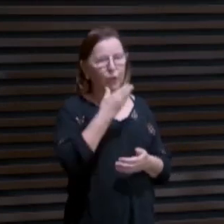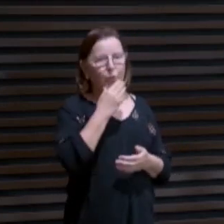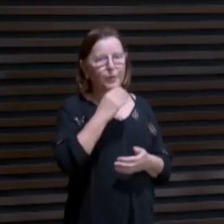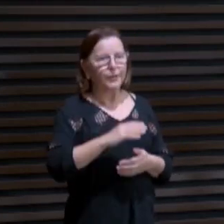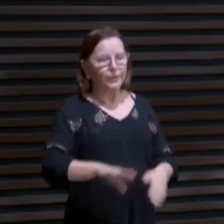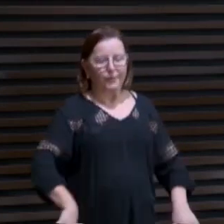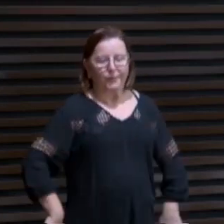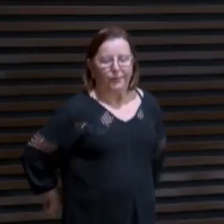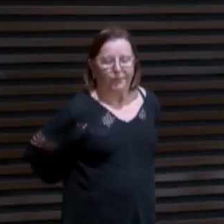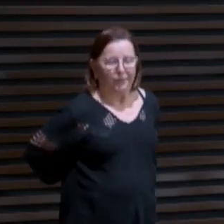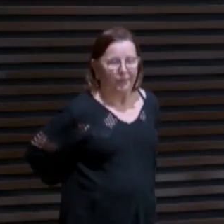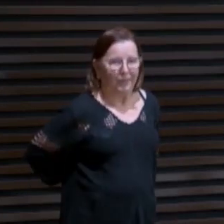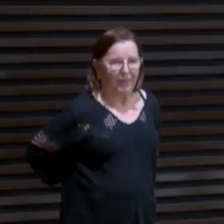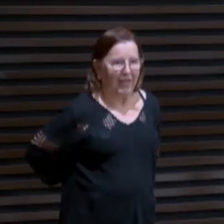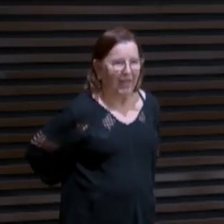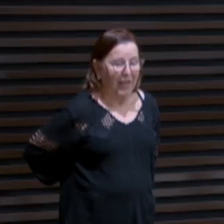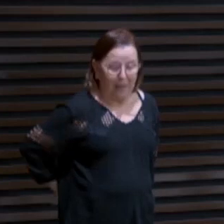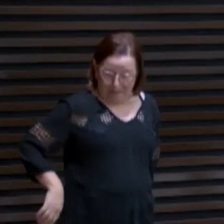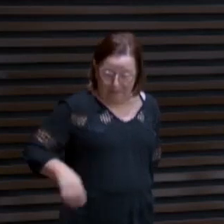a boneca saía por todo lado dele aqui.